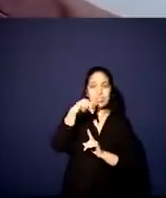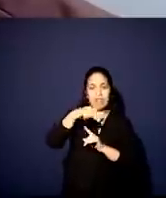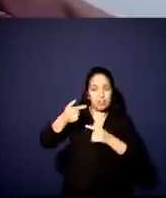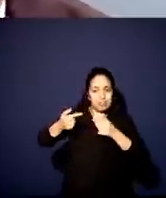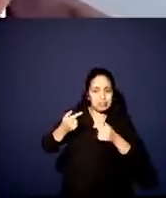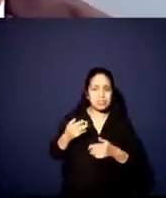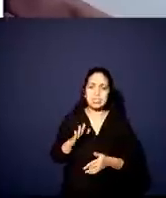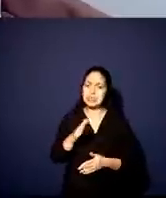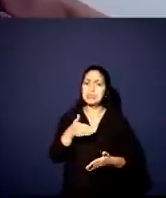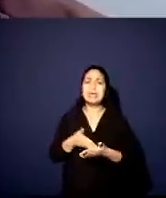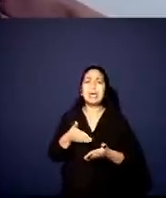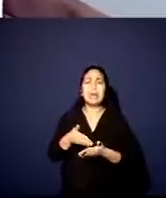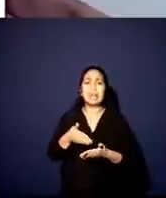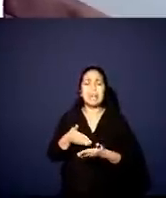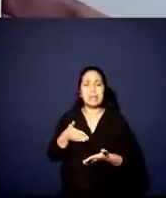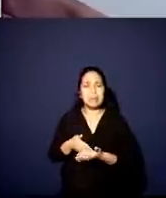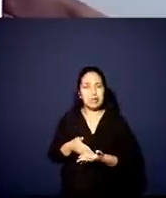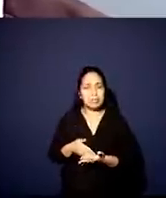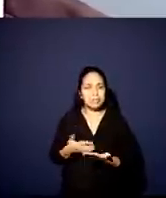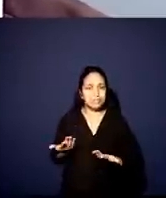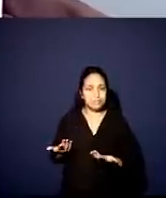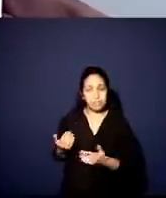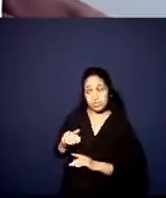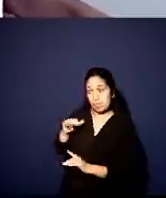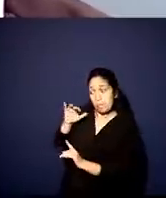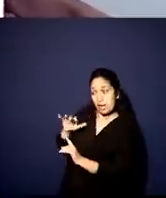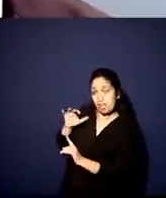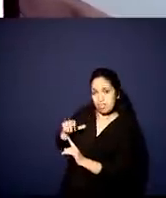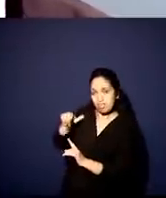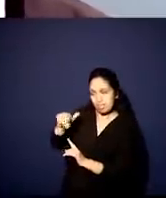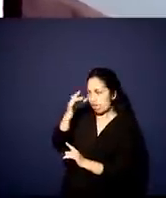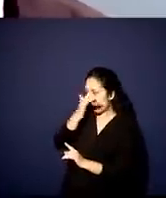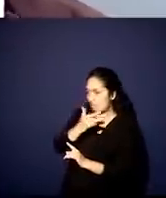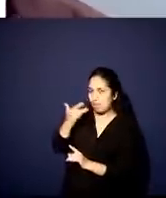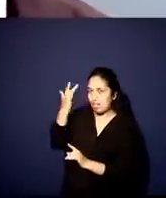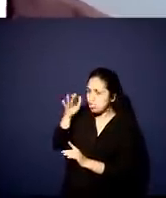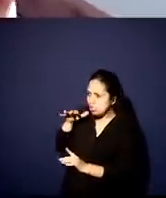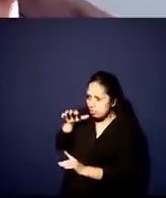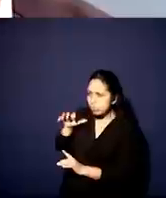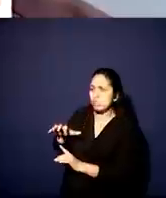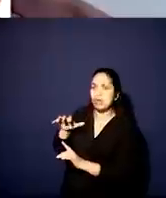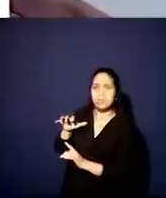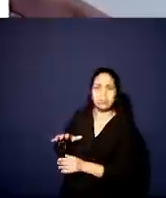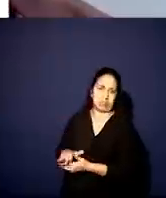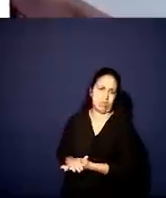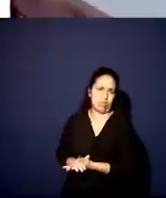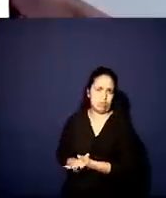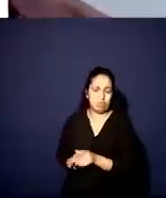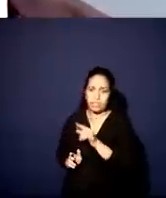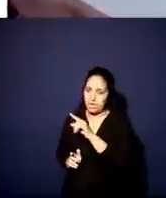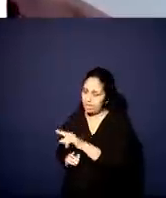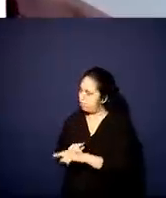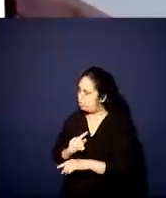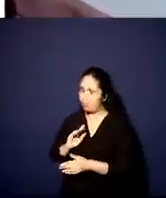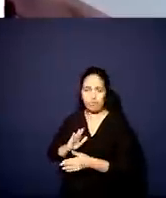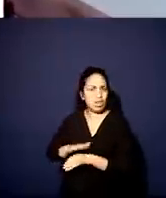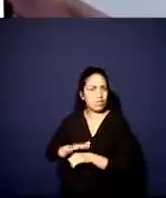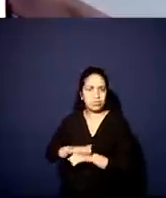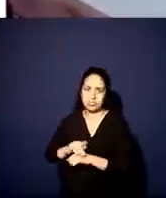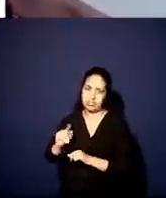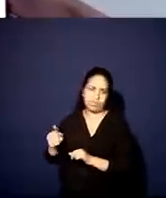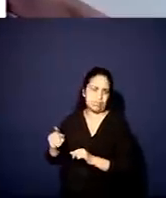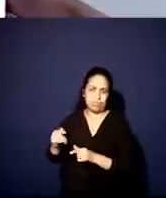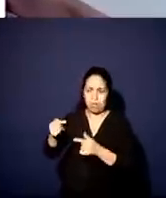monetária, o que faz é a pressão sobre o ministro Haddad, né, de não fazer uma política fiscal